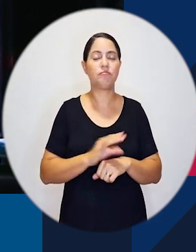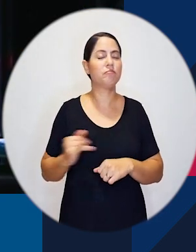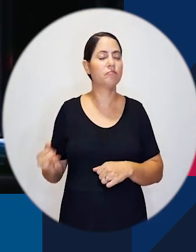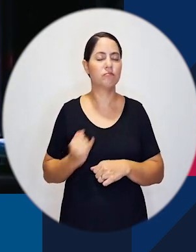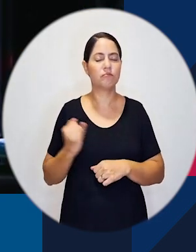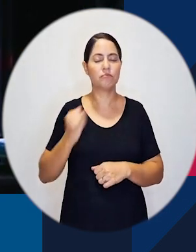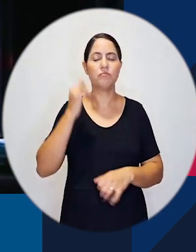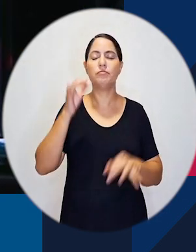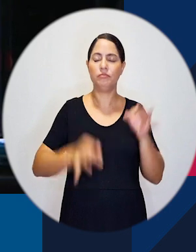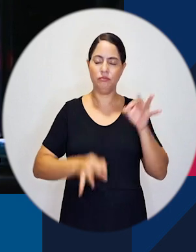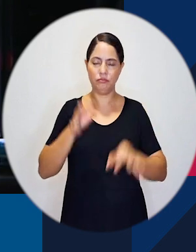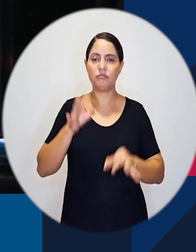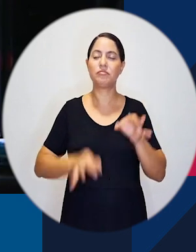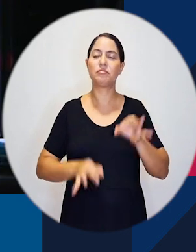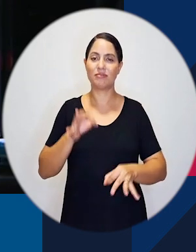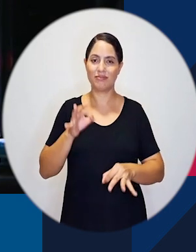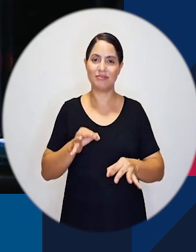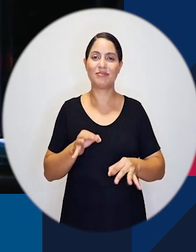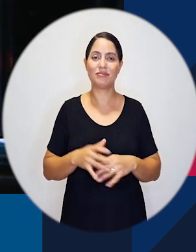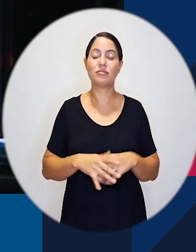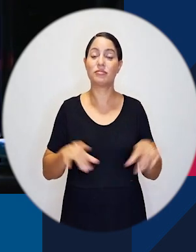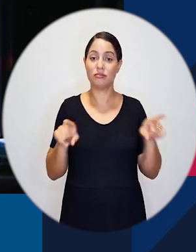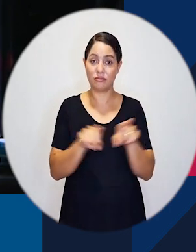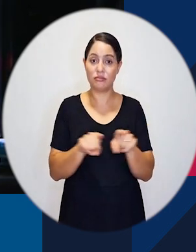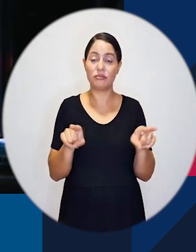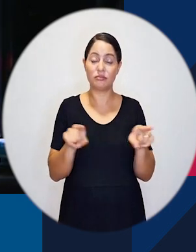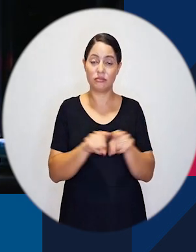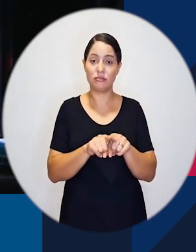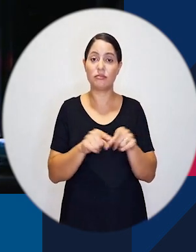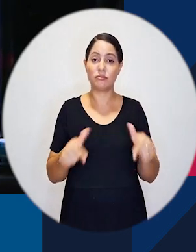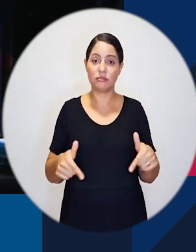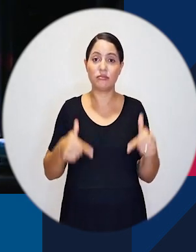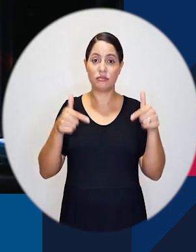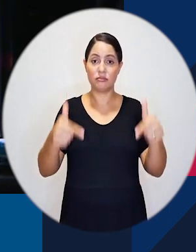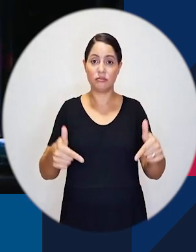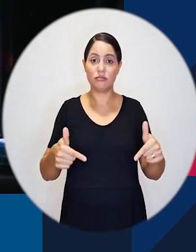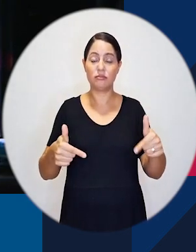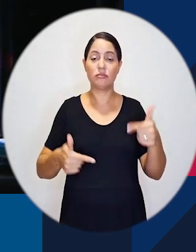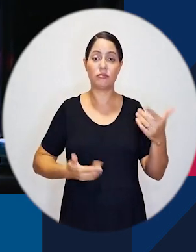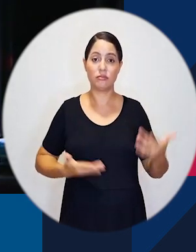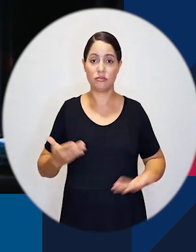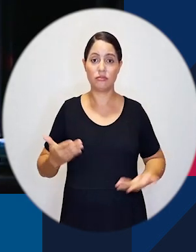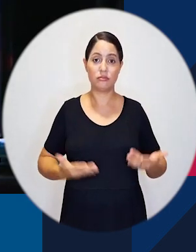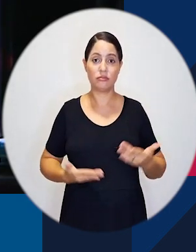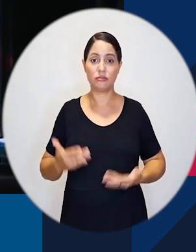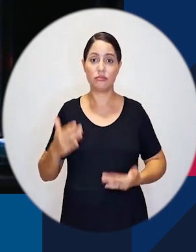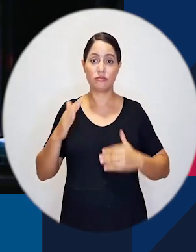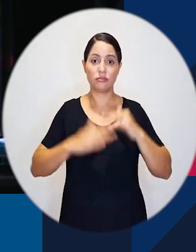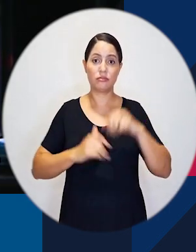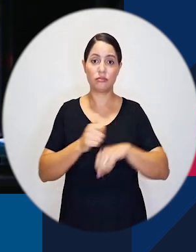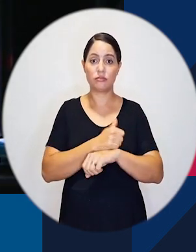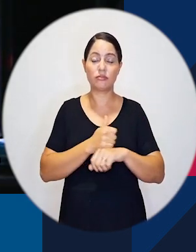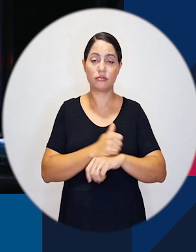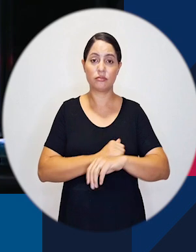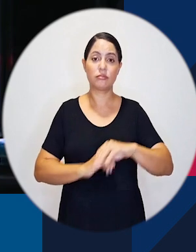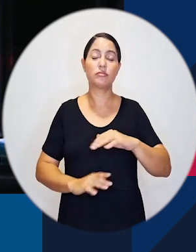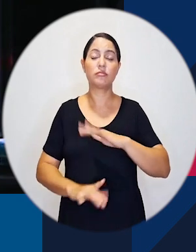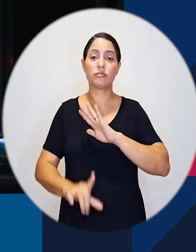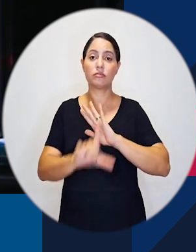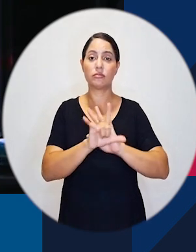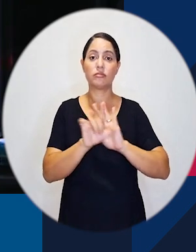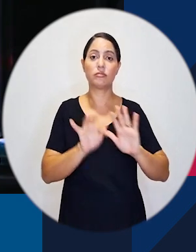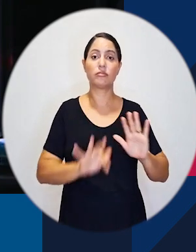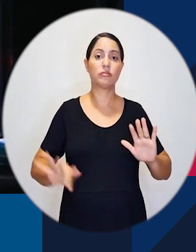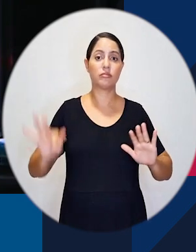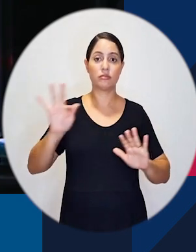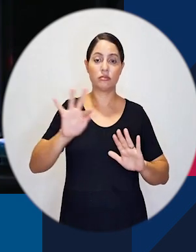indispensável à administração da justiça e inviolável por seus atos e manifestações do exercício profissional nos limites e nos termos da